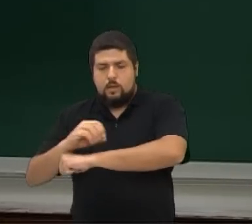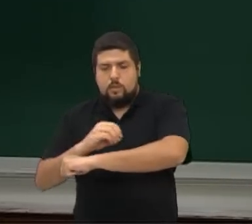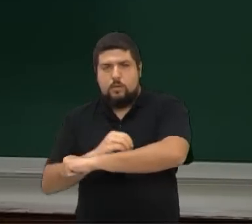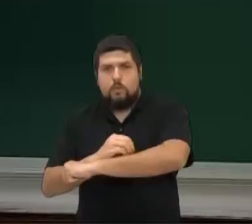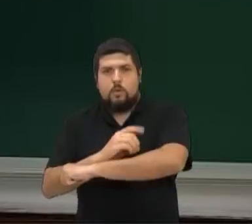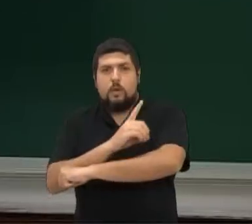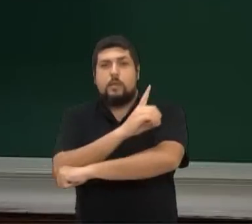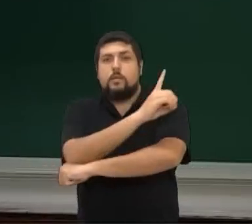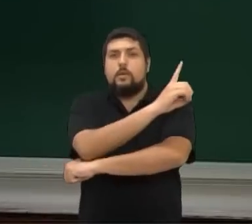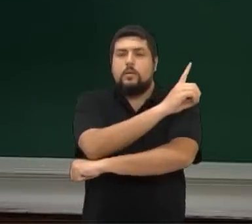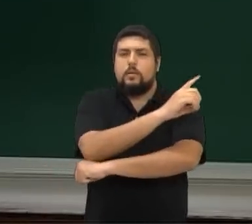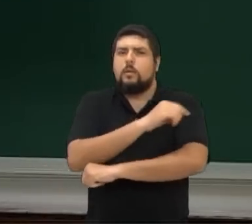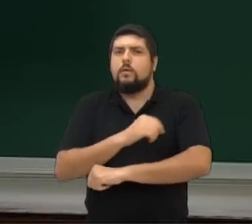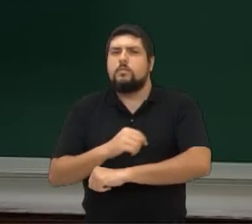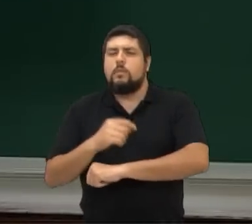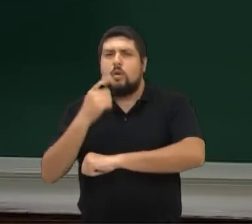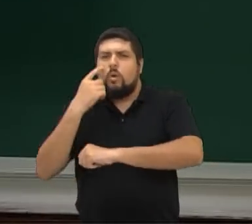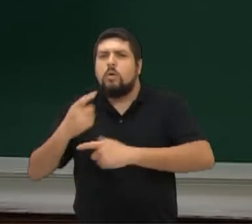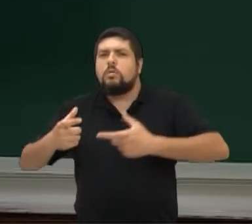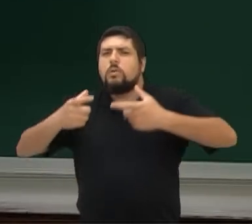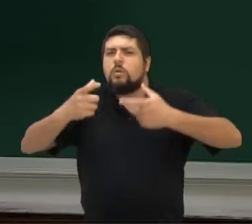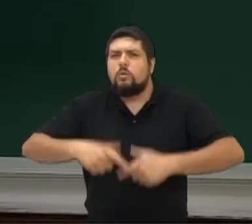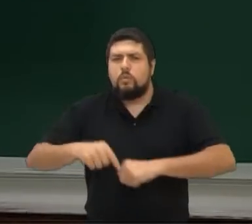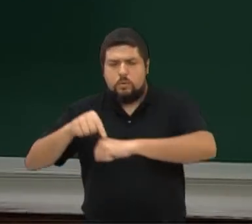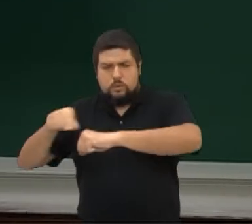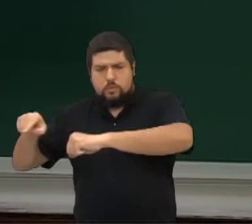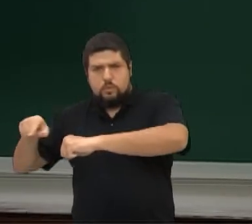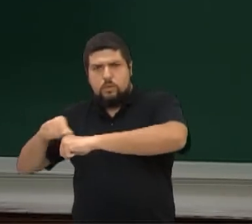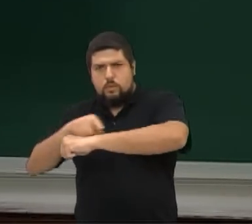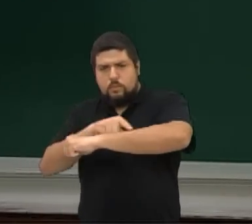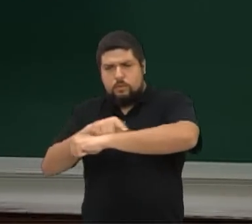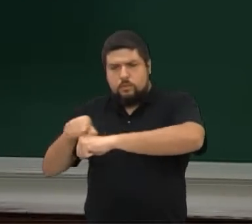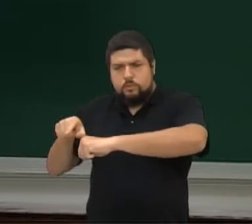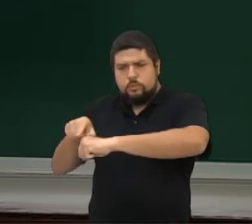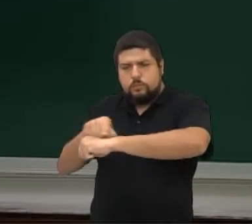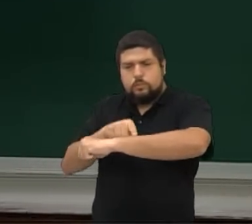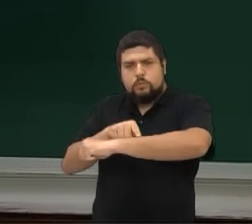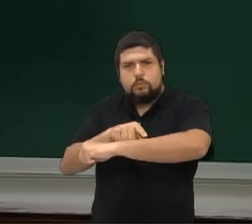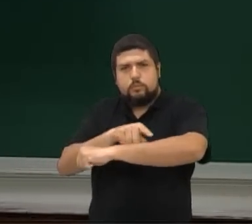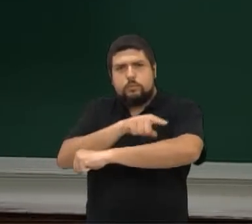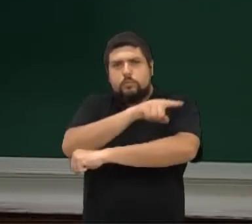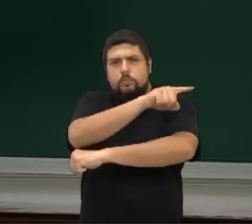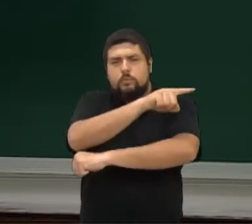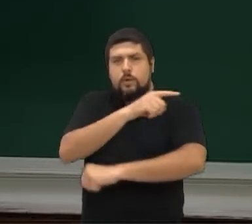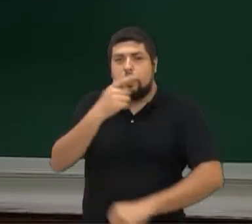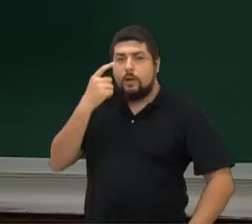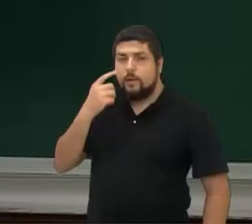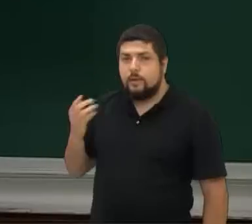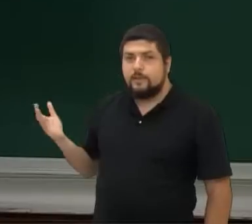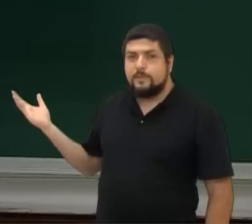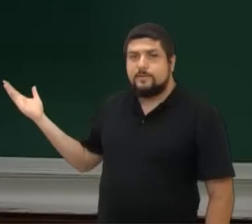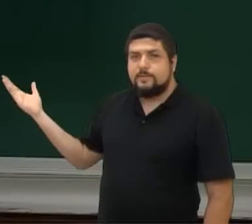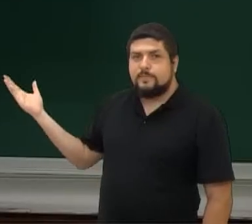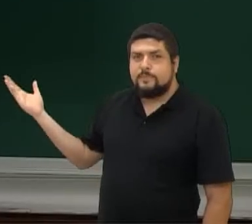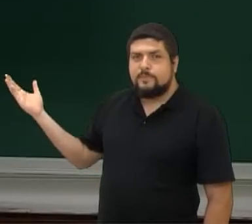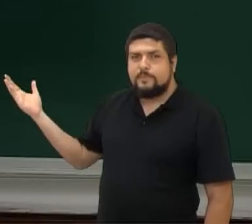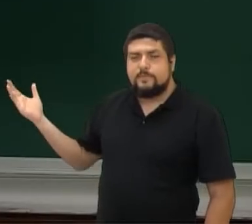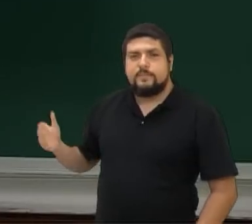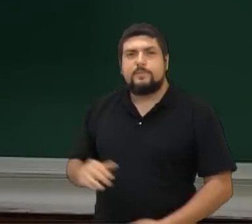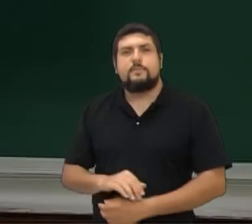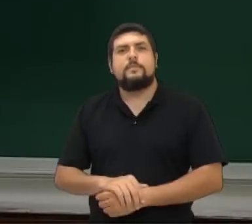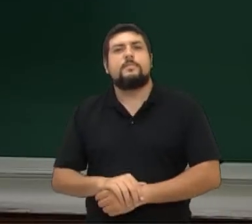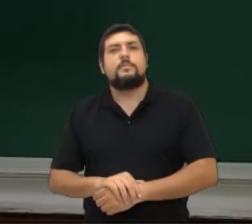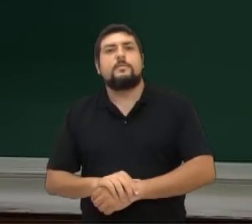AOD, olha onde intercepta esse segmento de reta, de O até D. Ele intercepta exatamente